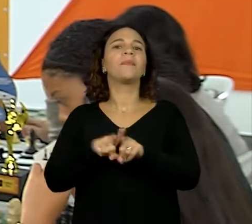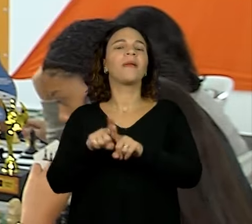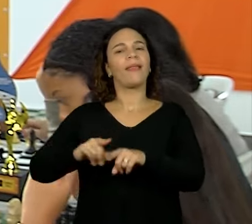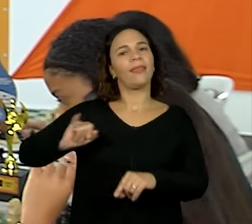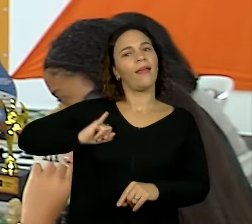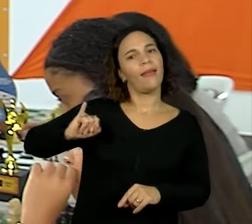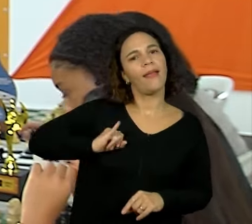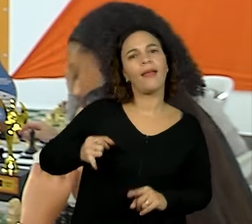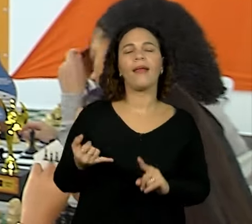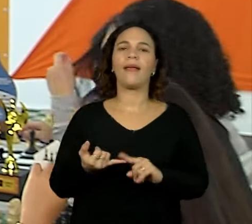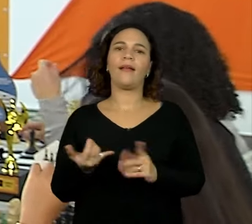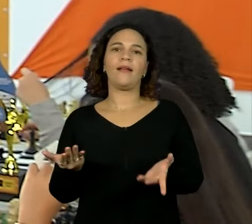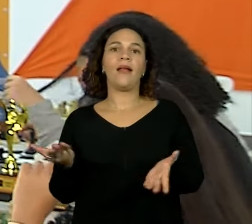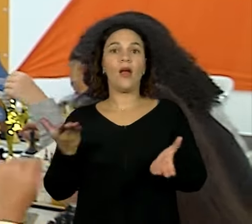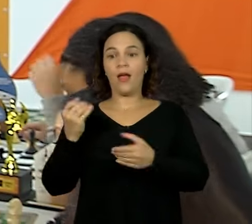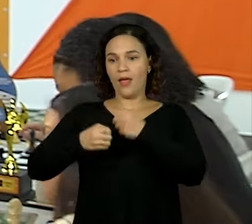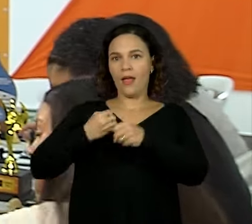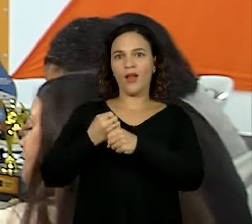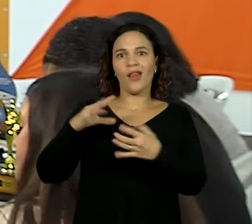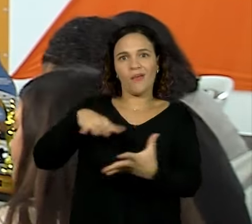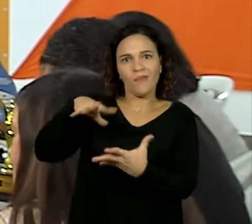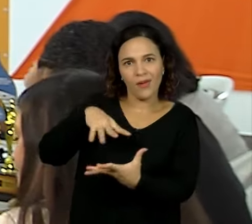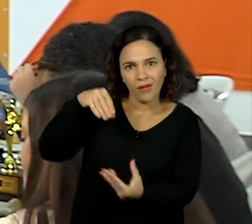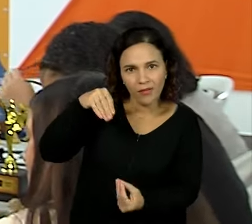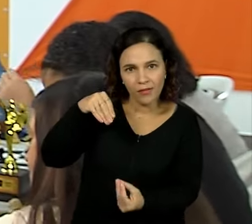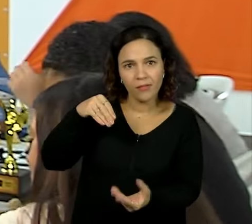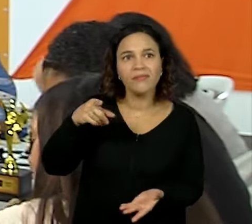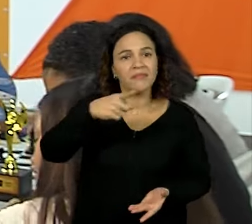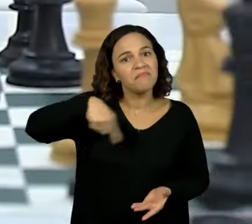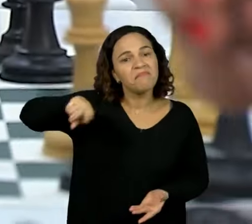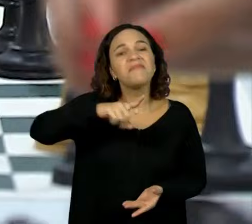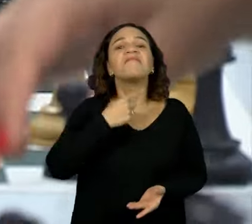Itaquera, esse ano foi no Ibirapuera, esse era o sonho